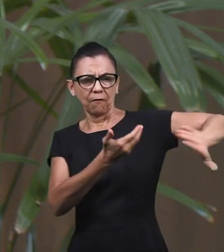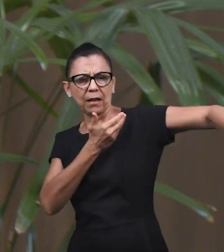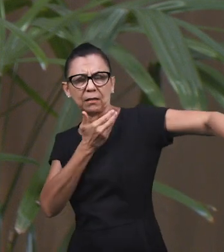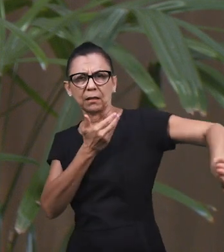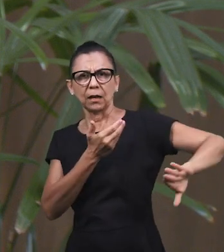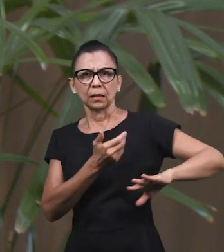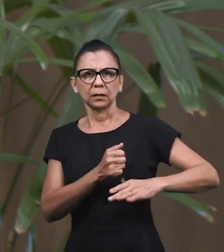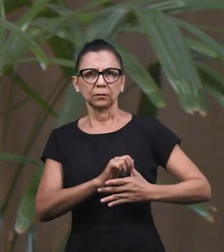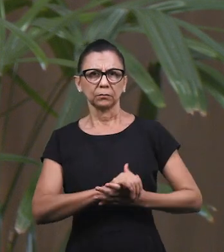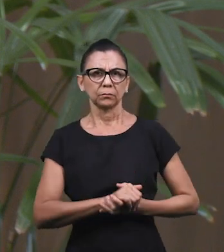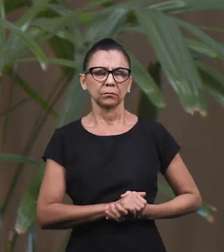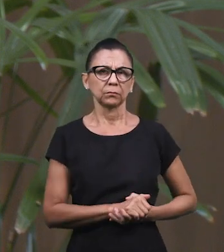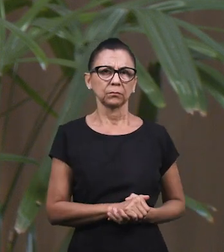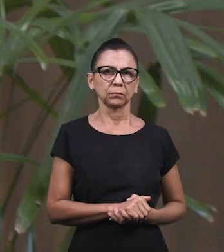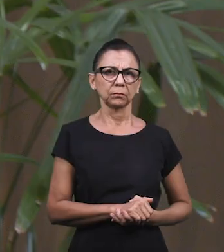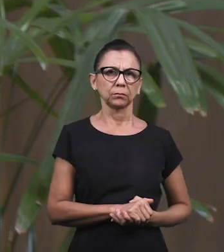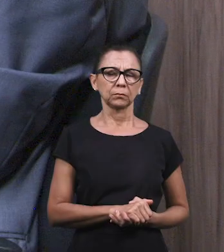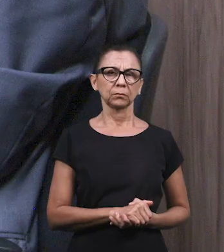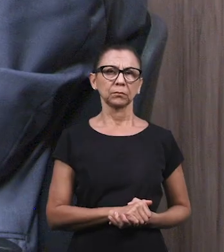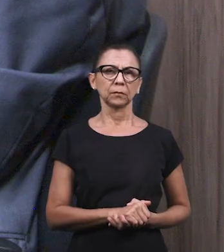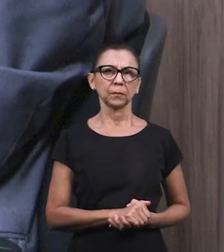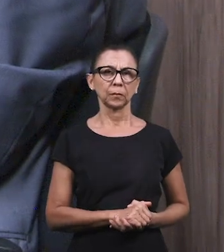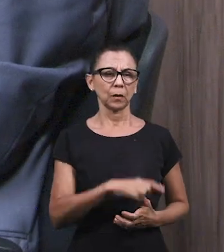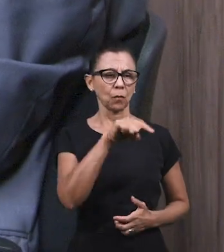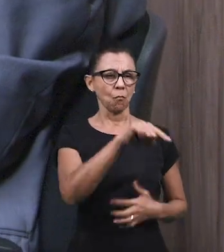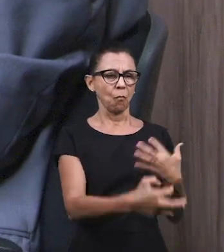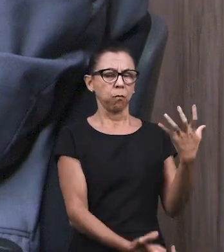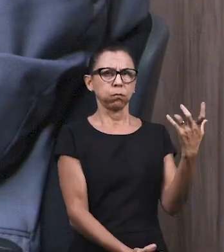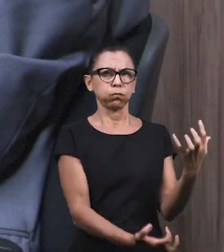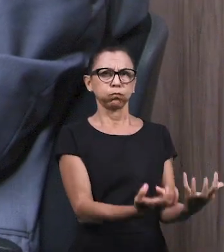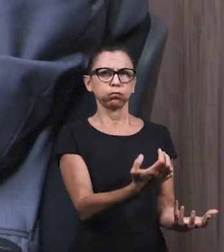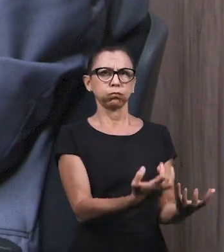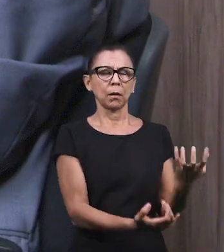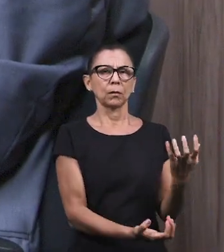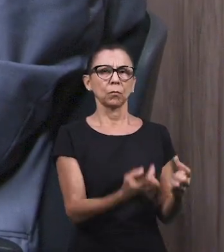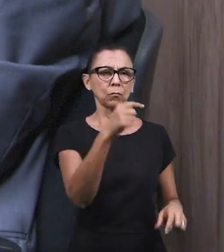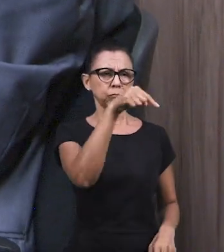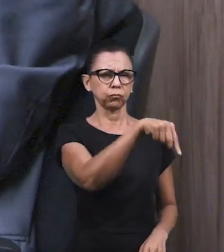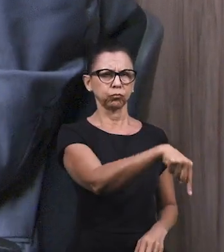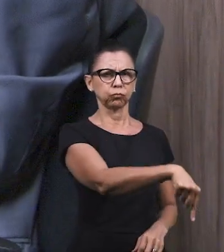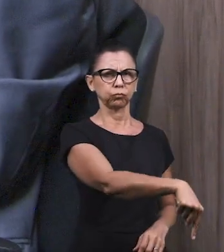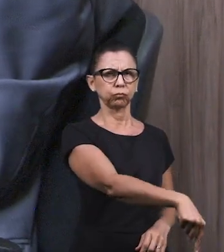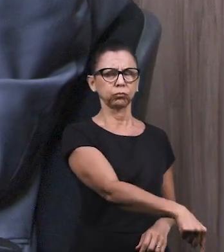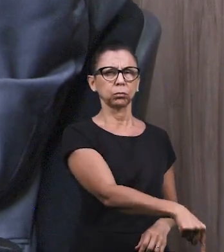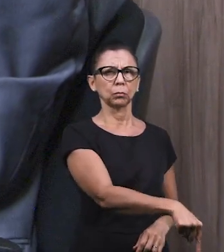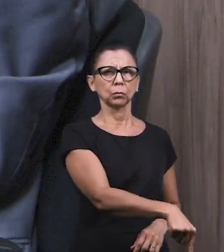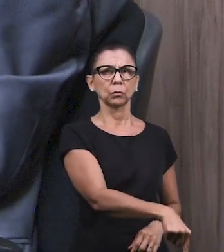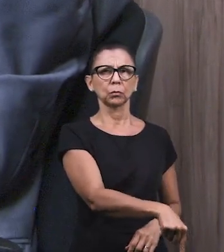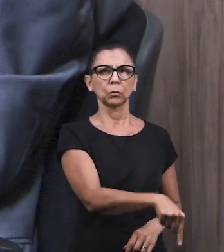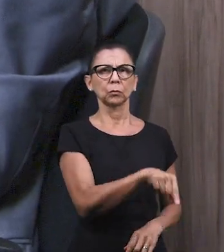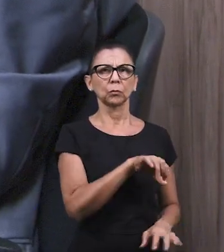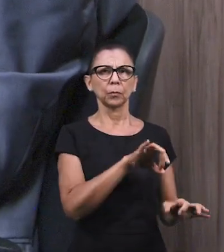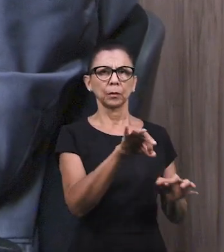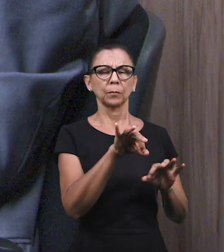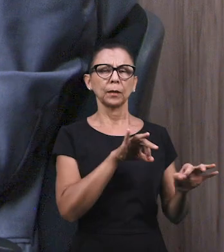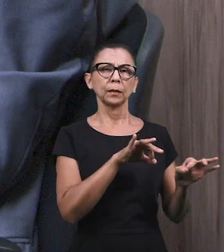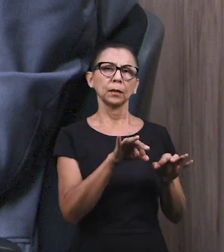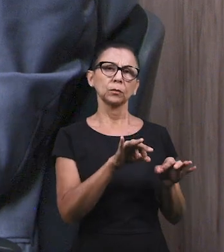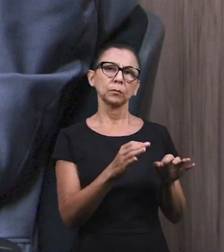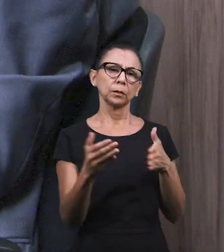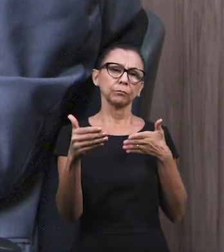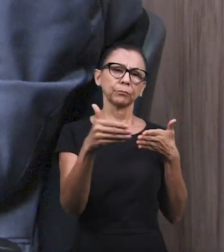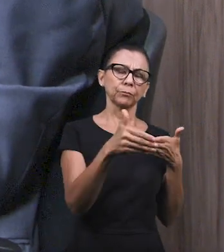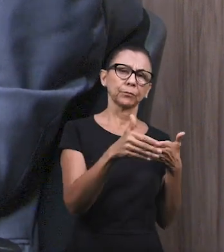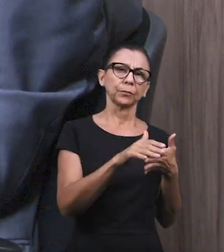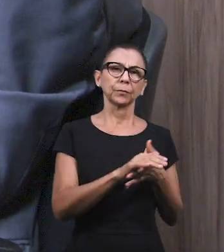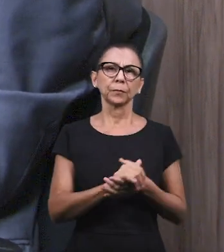anjos. Então, o inferno não foi feito para o homem. Por isso que nem o homem para o inferno. Nem o homem para o inferno. Quer dizer, então o que acontece? Então é questão de habitat natural,